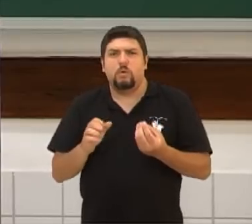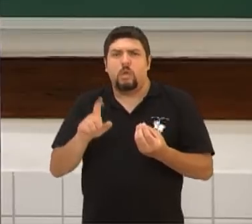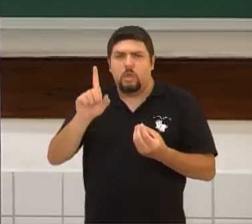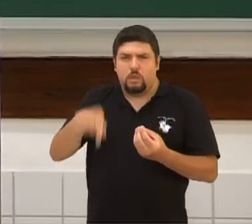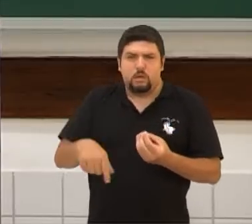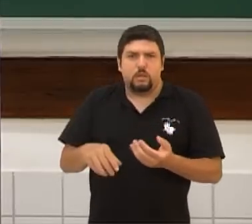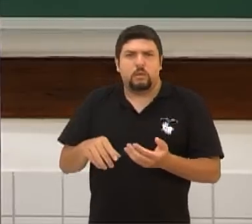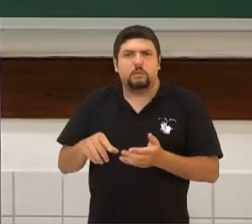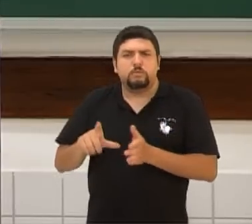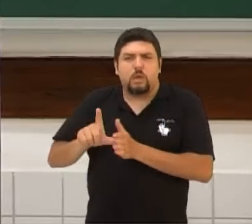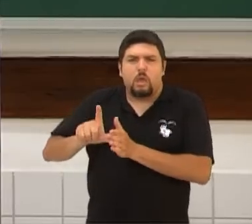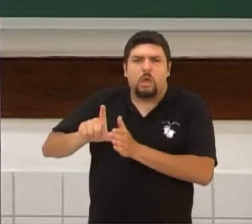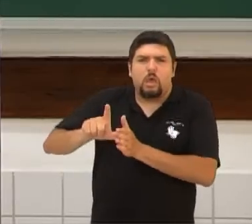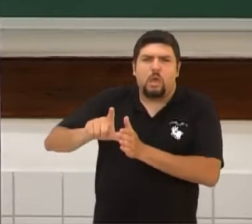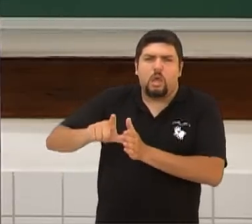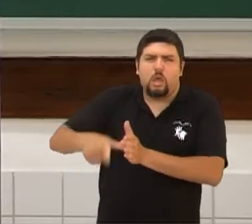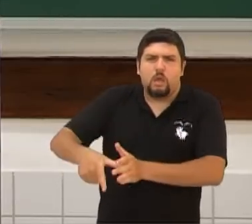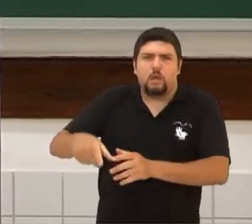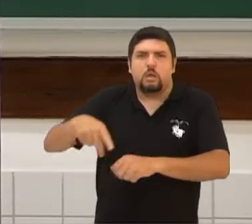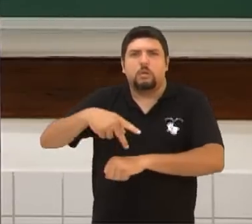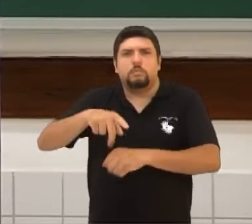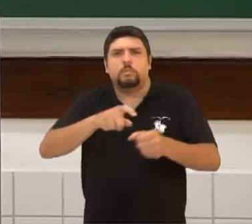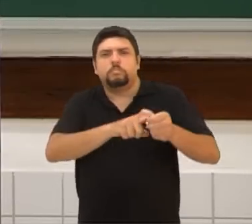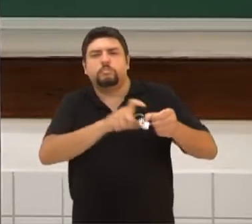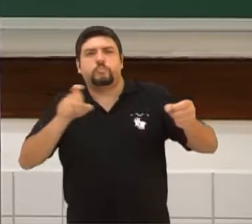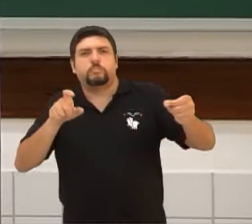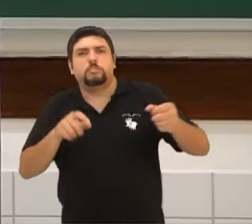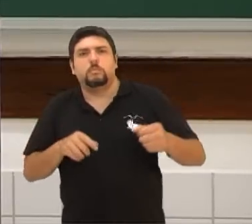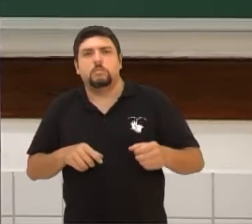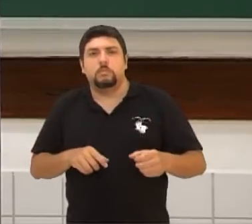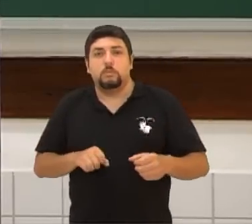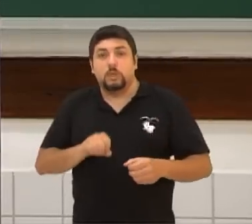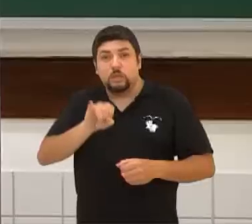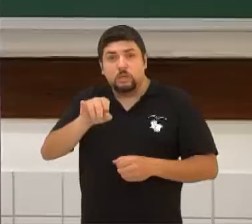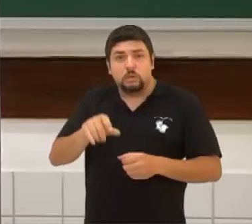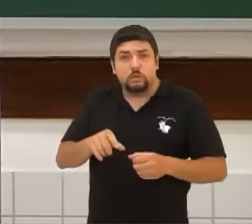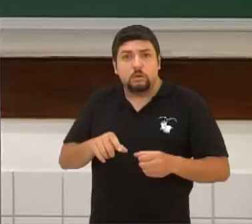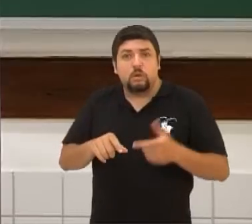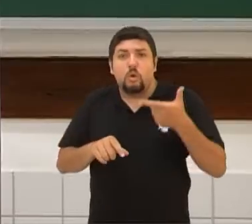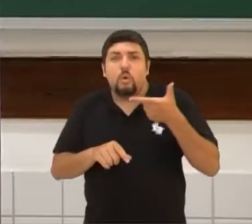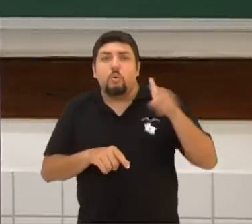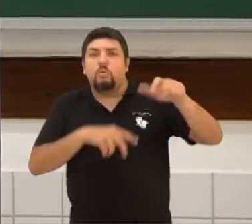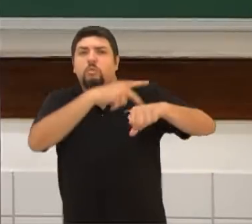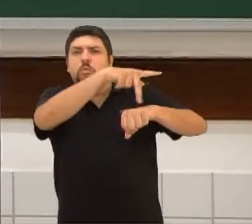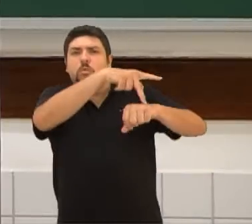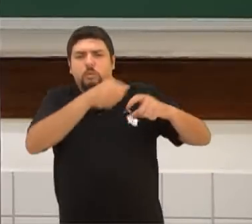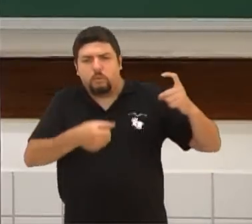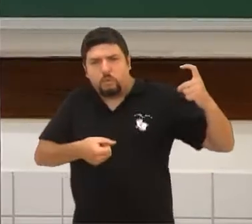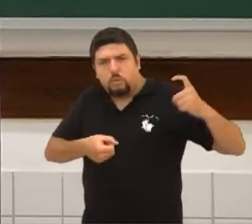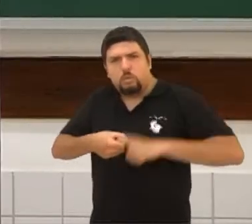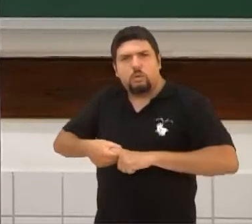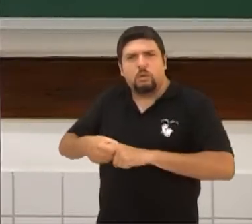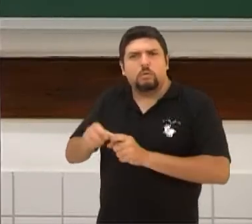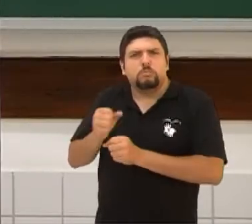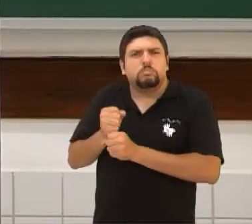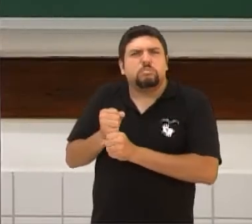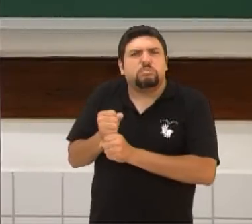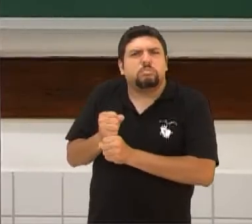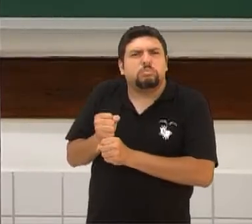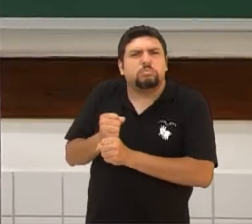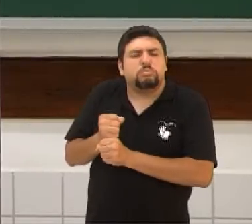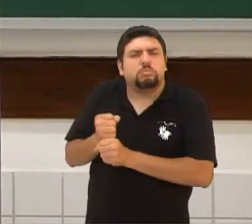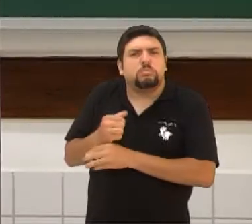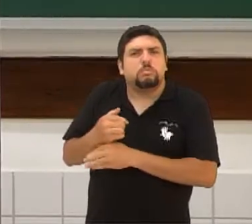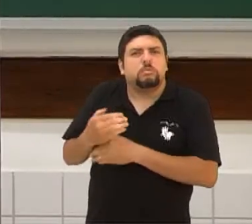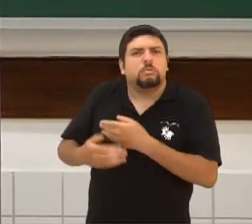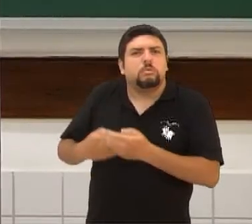dos países, até que um país que fica dominado por séculos por outra nação, né, quando ele se vê livre, quando ele